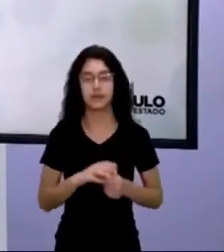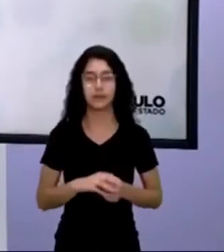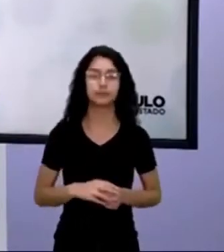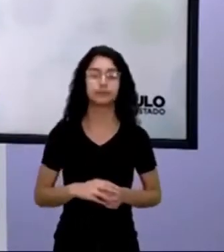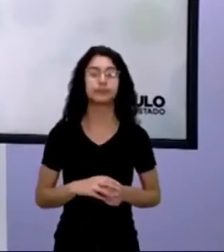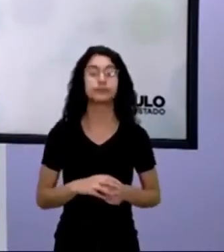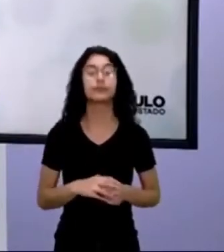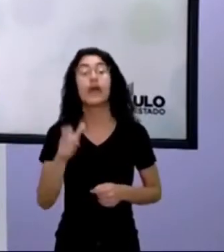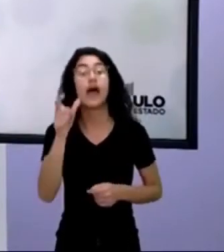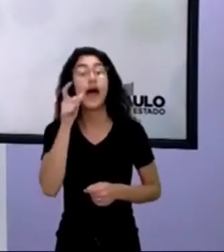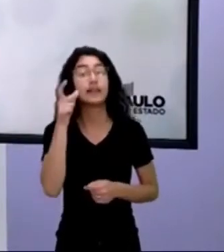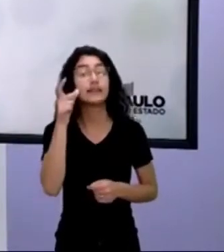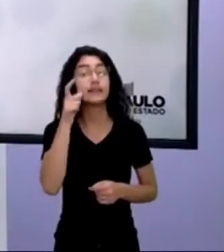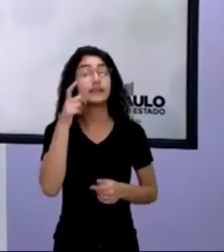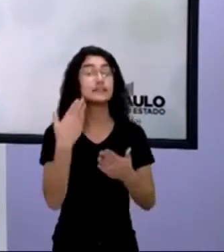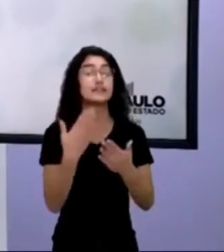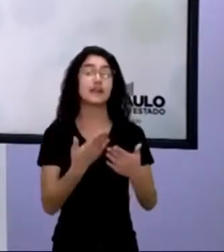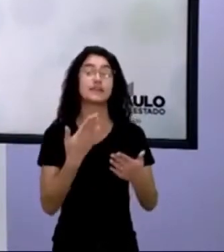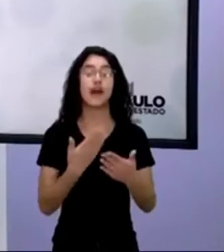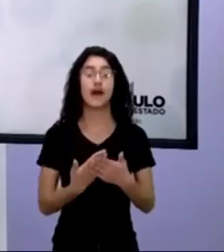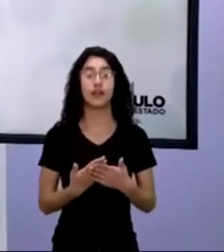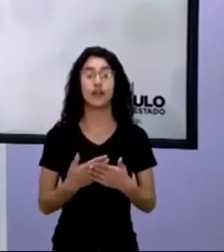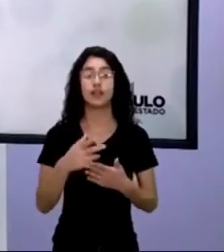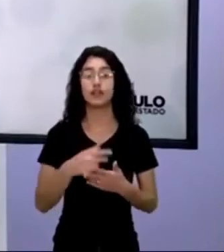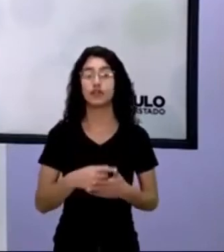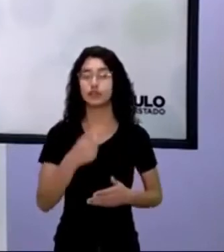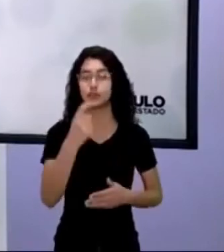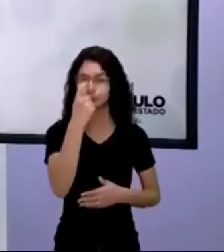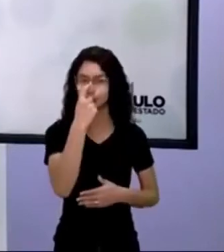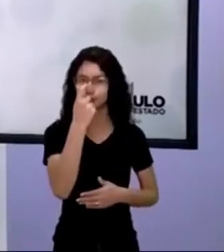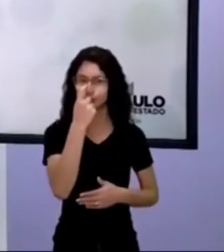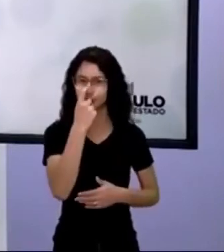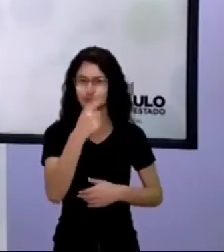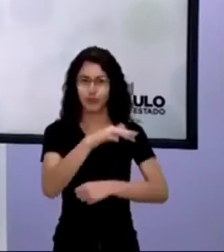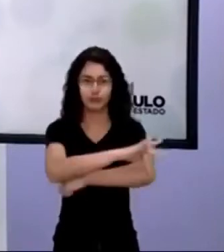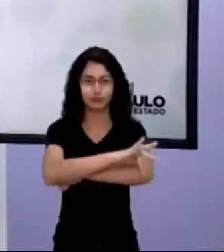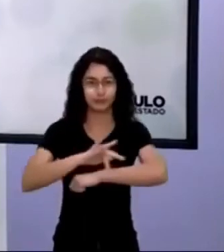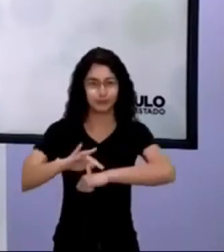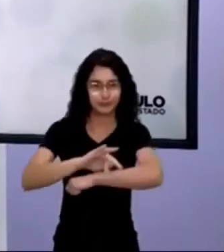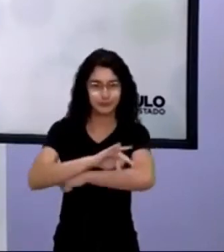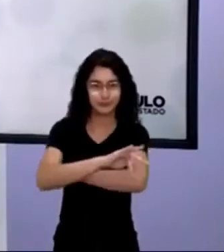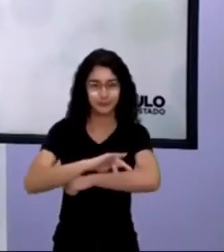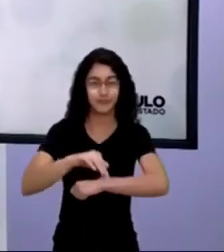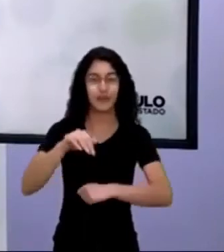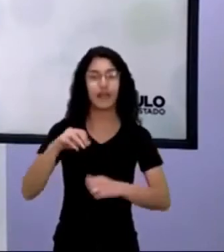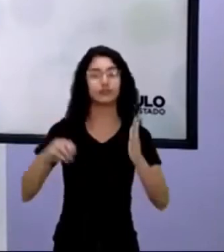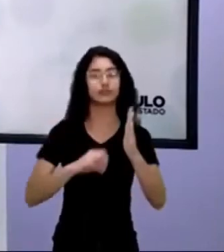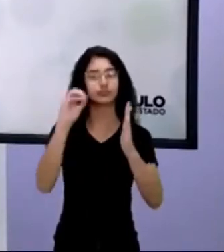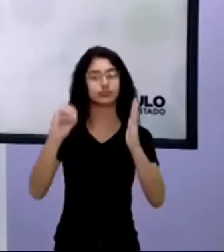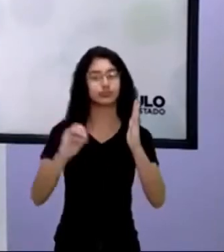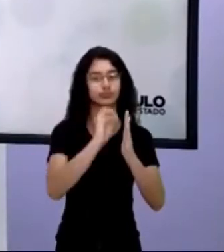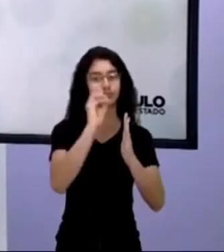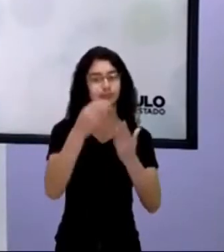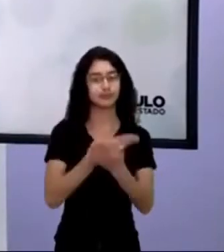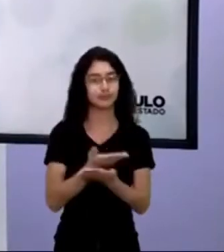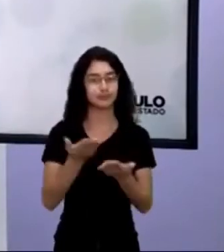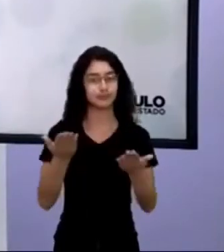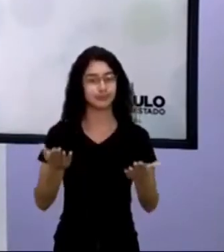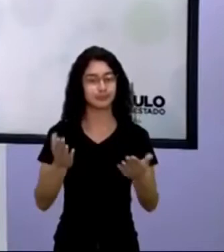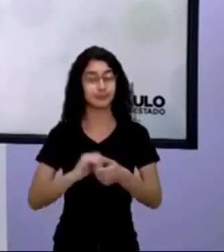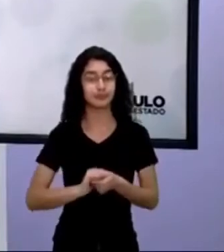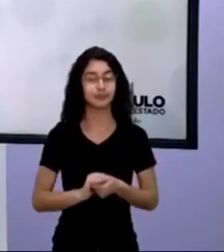Ó, assistam às aulas do Giba, o bruxo da física, do CMSP com vocês. E